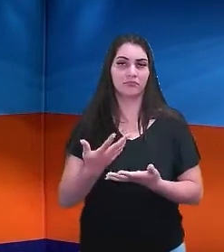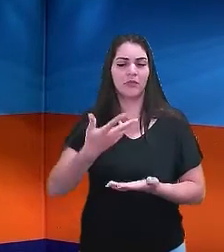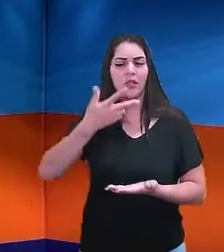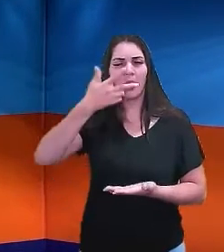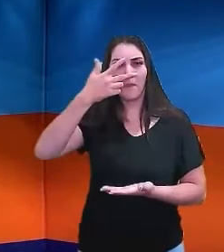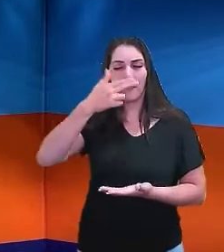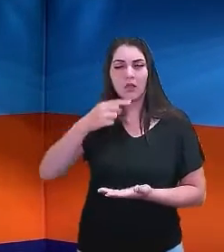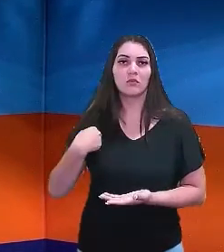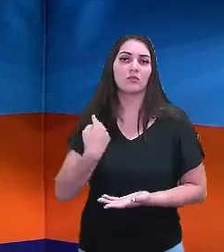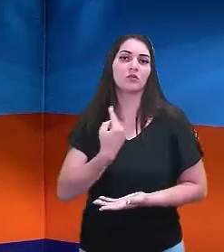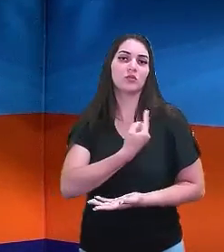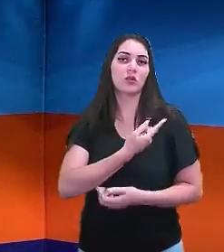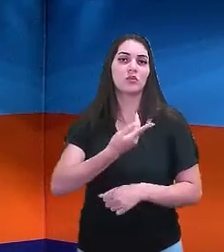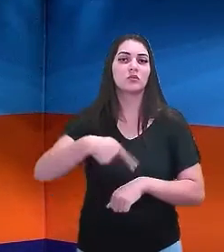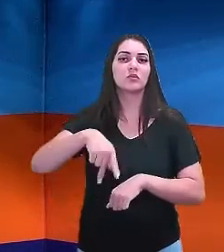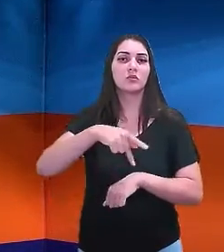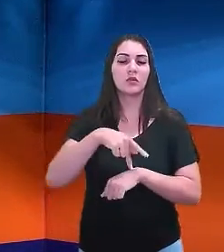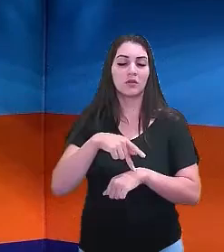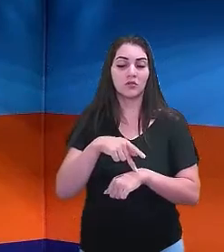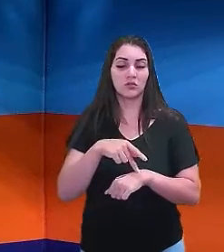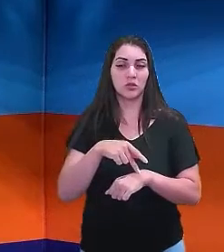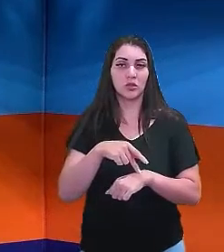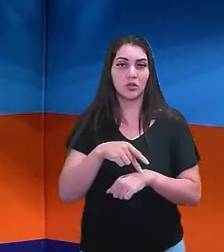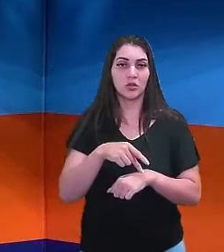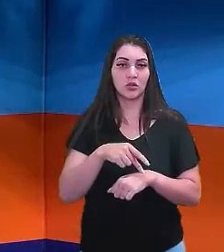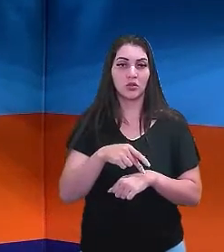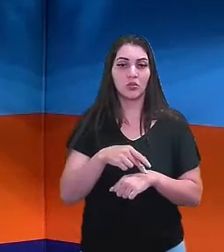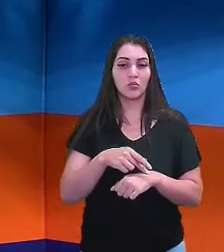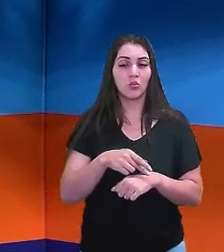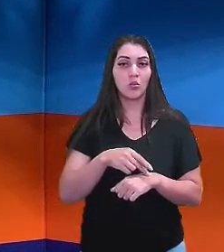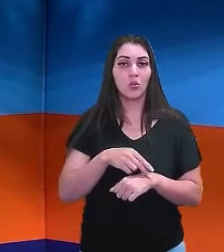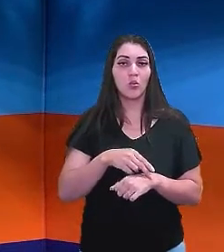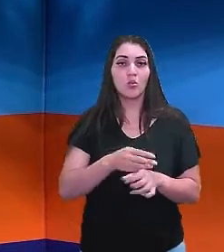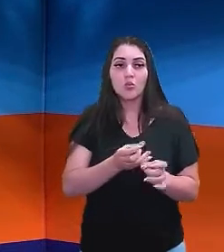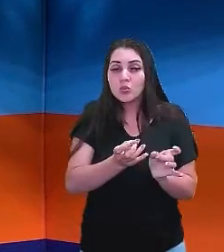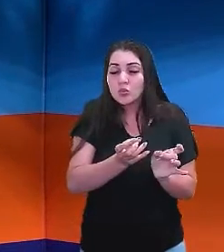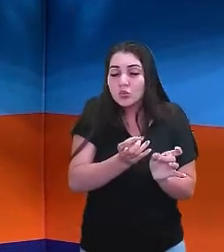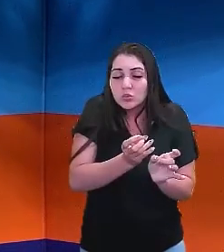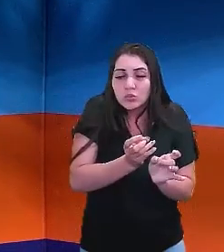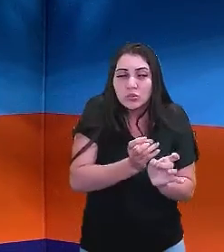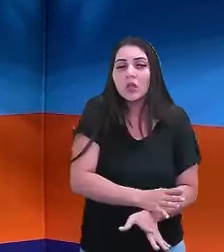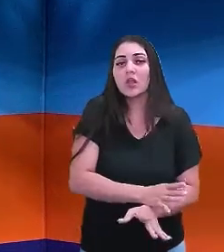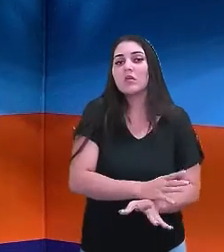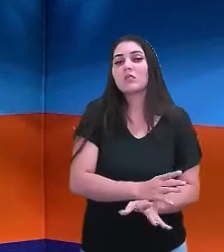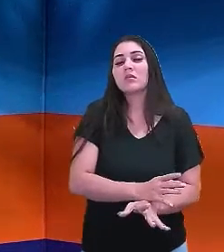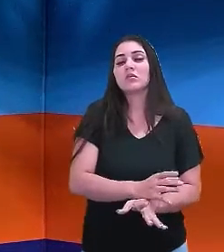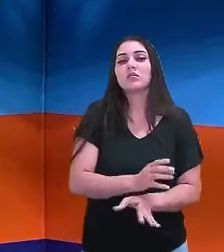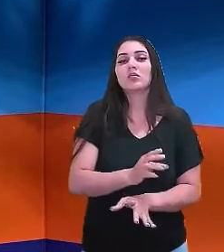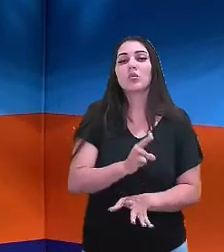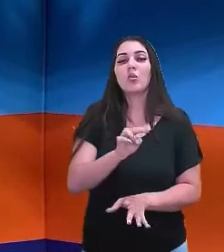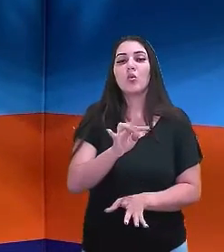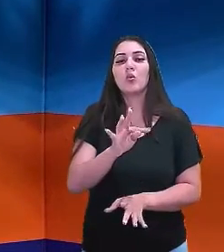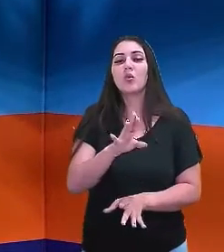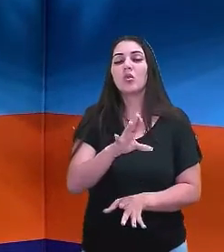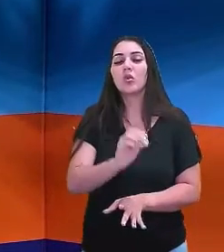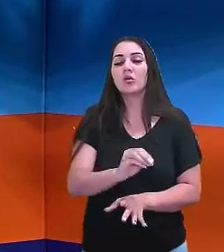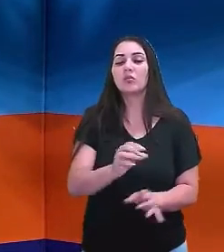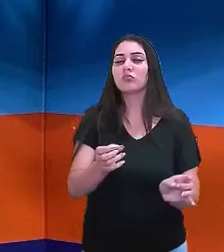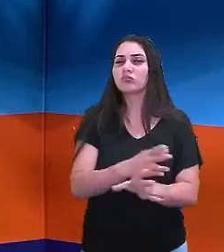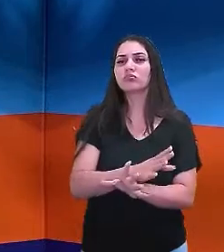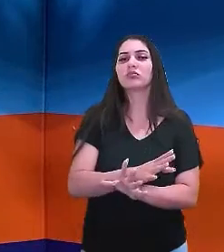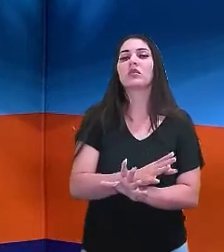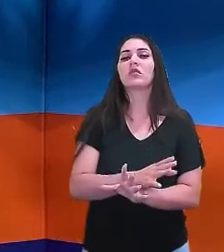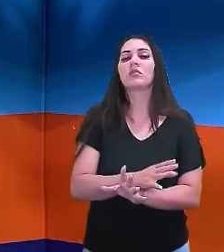o nosso país tendo sido o último a abolir a escravidão, esses